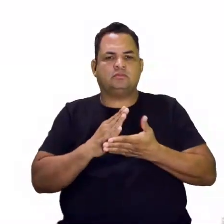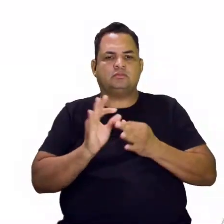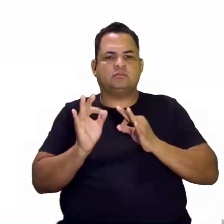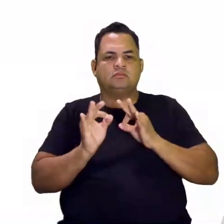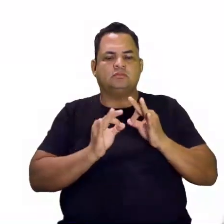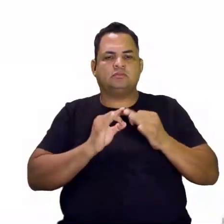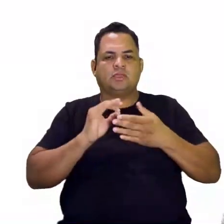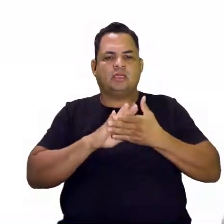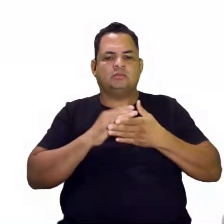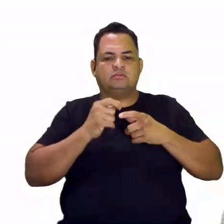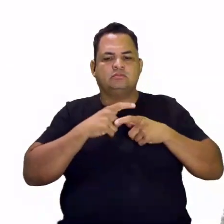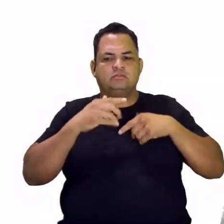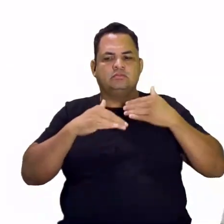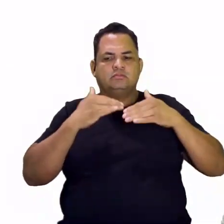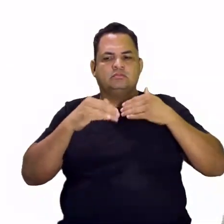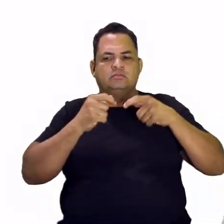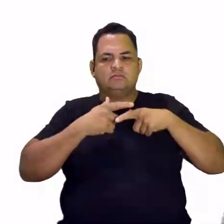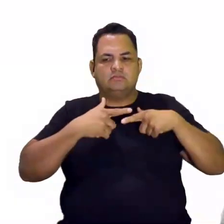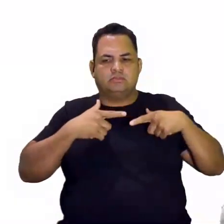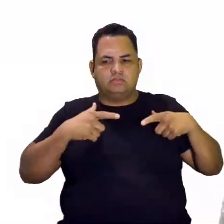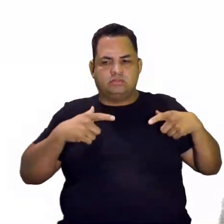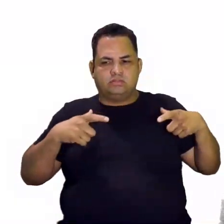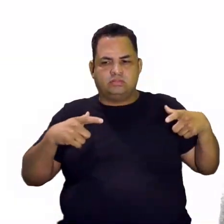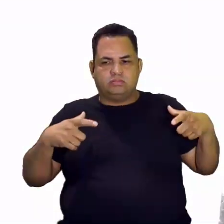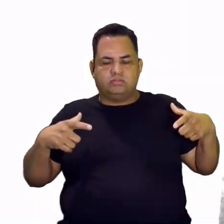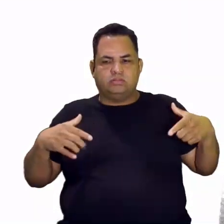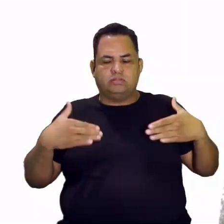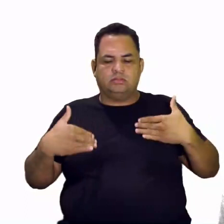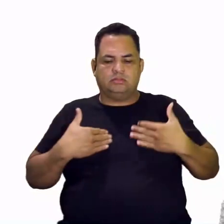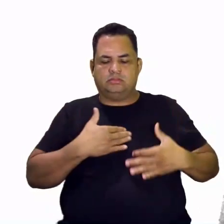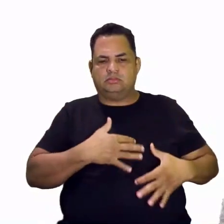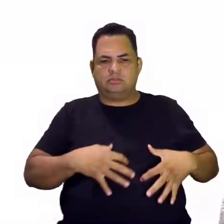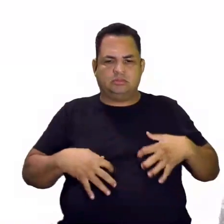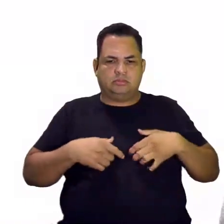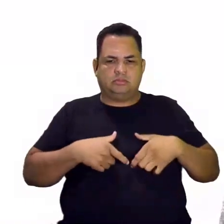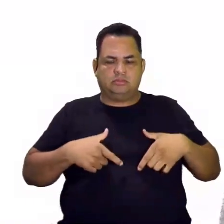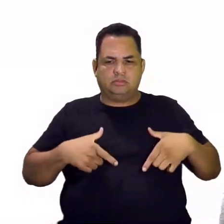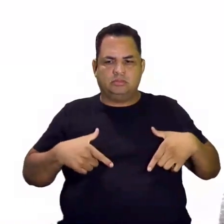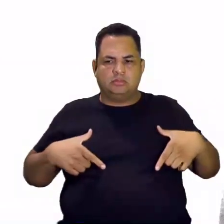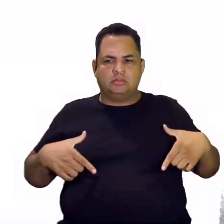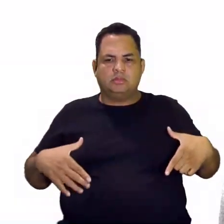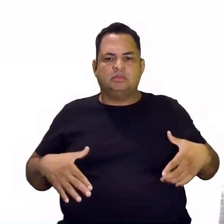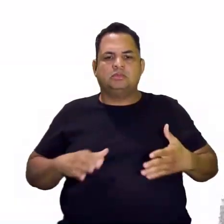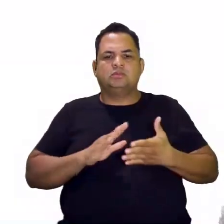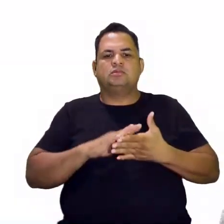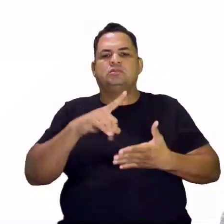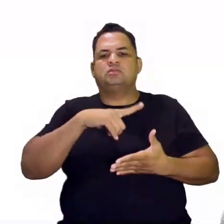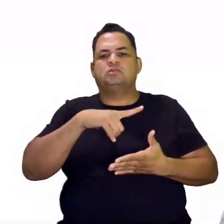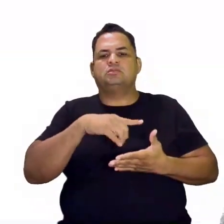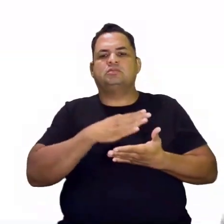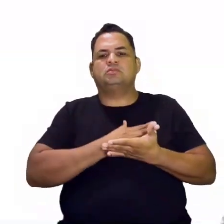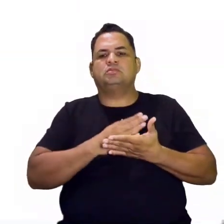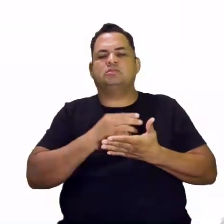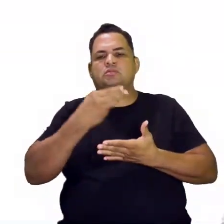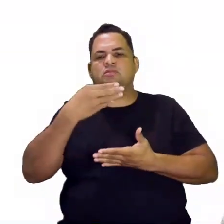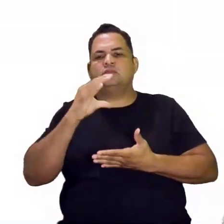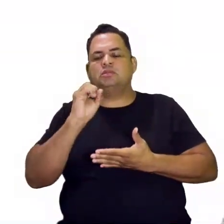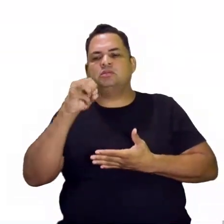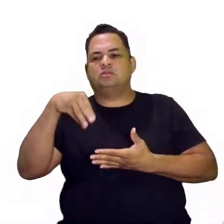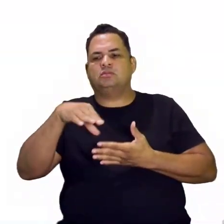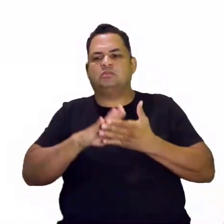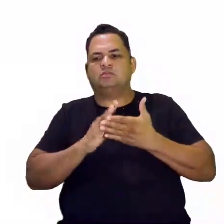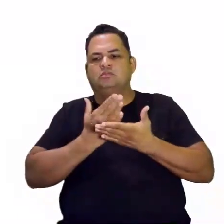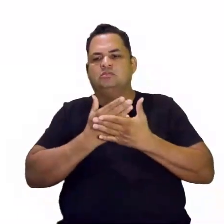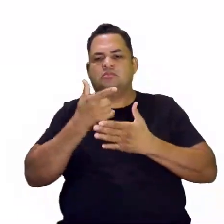a se proliferar, começa a se reproduzir. E aí existem estudos que mostram que elas, em 30 minutos, elas conseguem